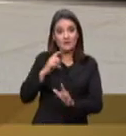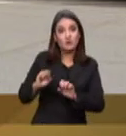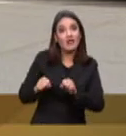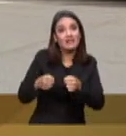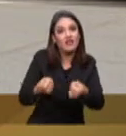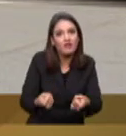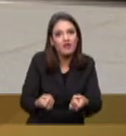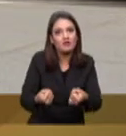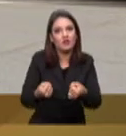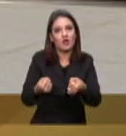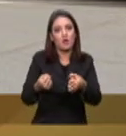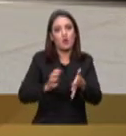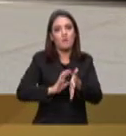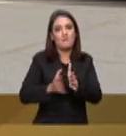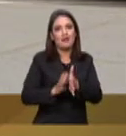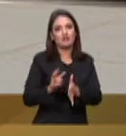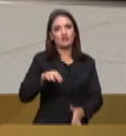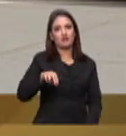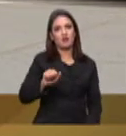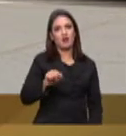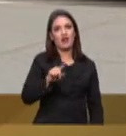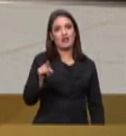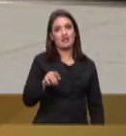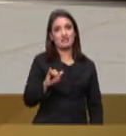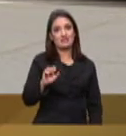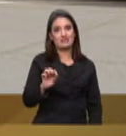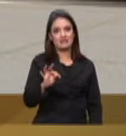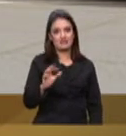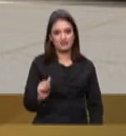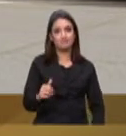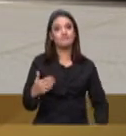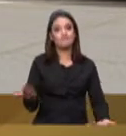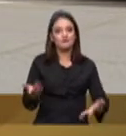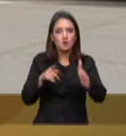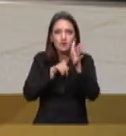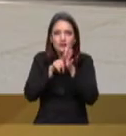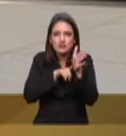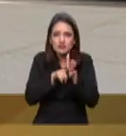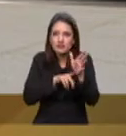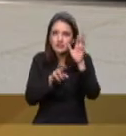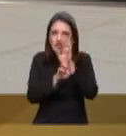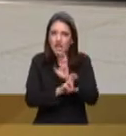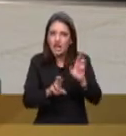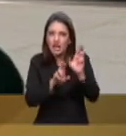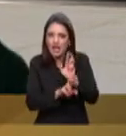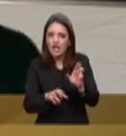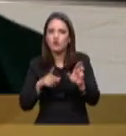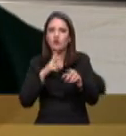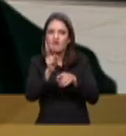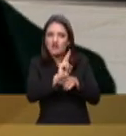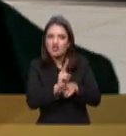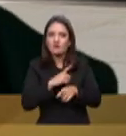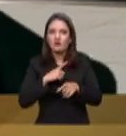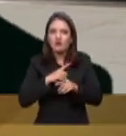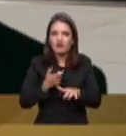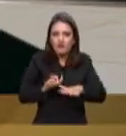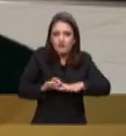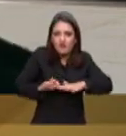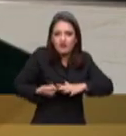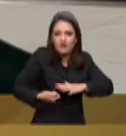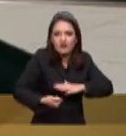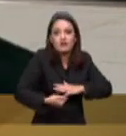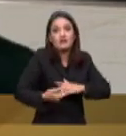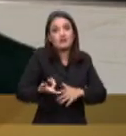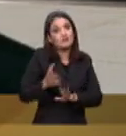nazista. O inquérito das fake news chamou a atenção de todas e todos para o problema. A meu ver, o